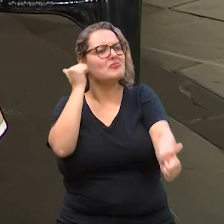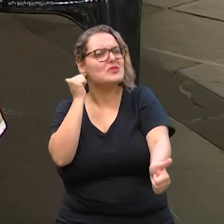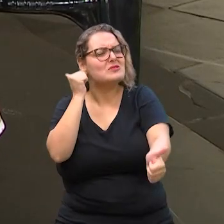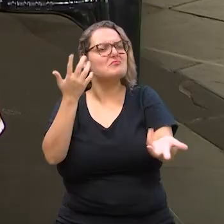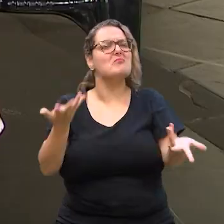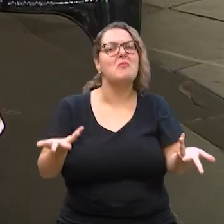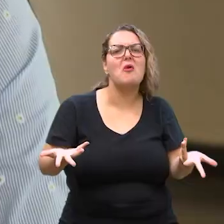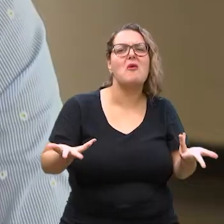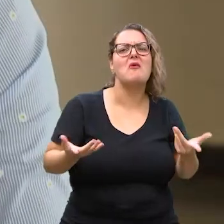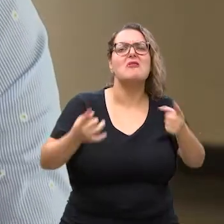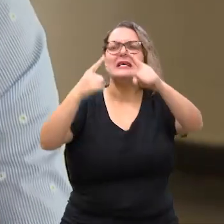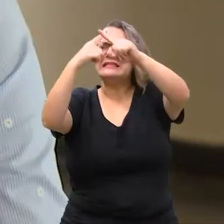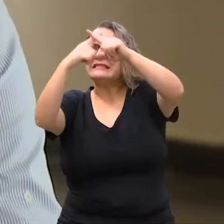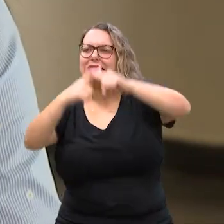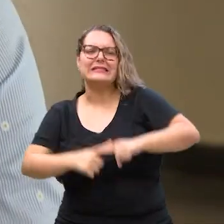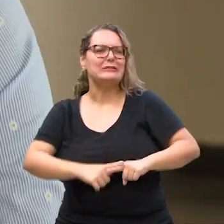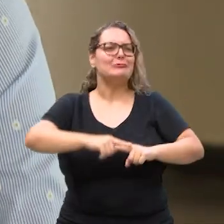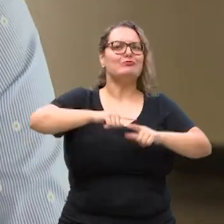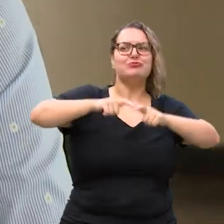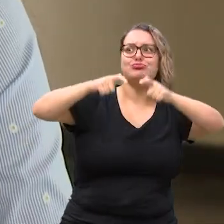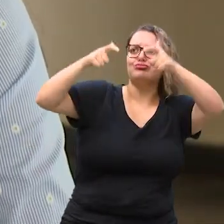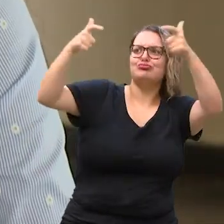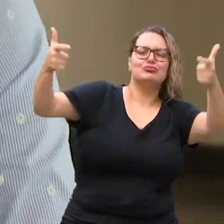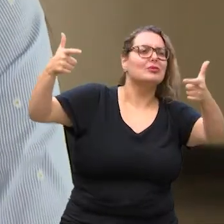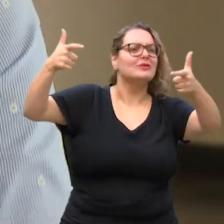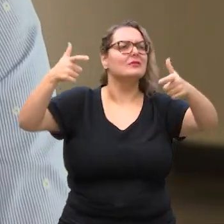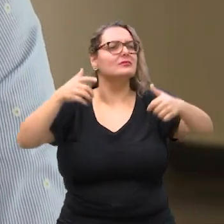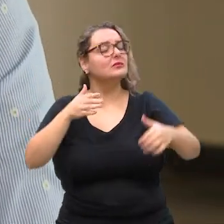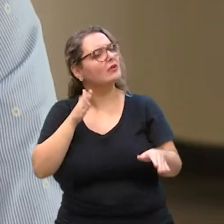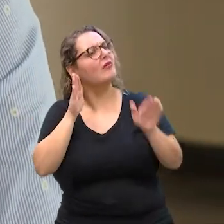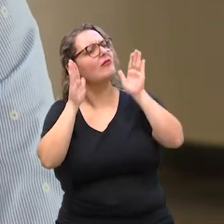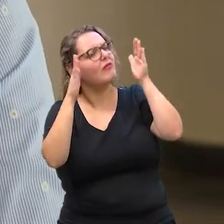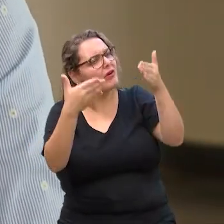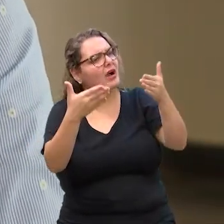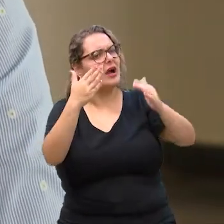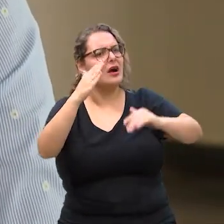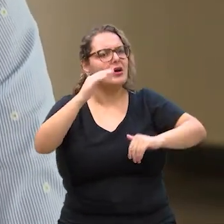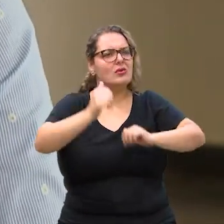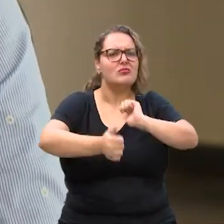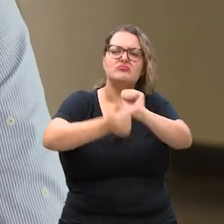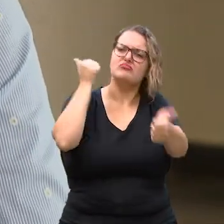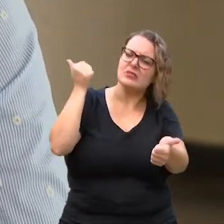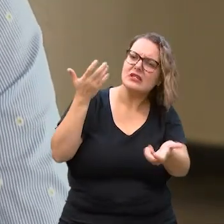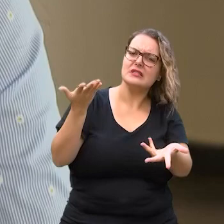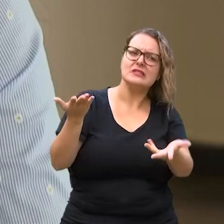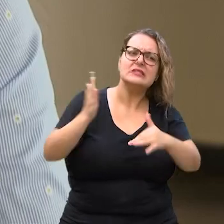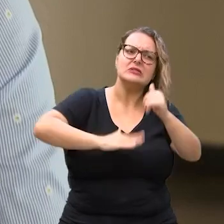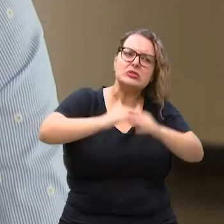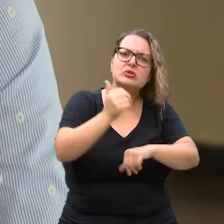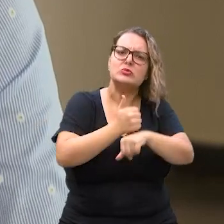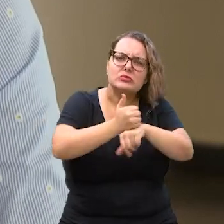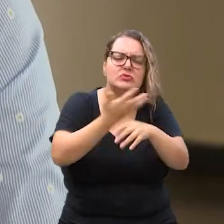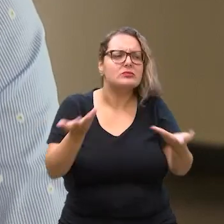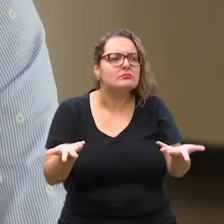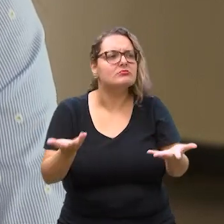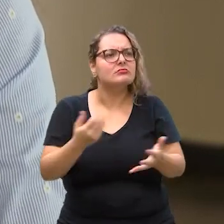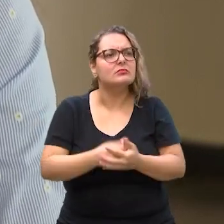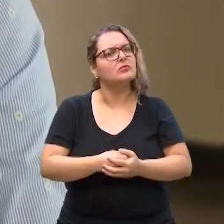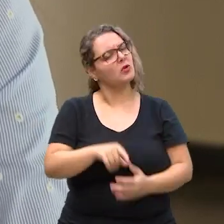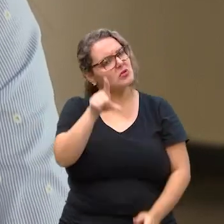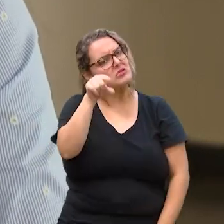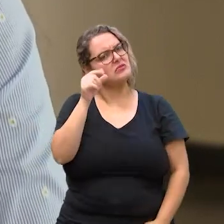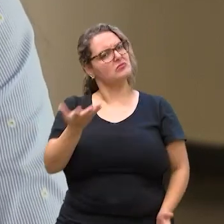grandes competições, lidar com atletas de renome. Eu falei, nossa, que legal, acho que é isso que eu quero fazer. E aí eu fui estudando um pouquinho mais e